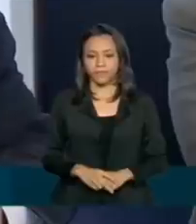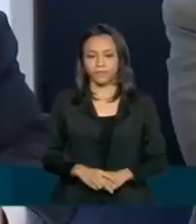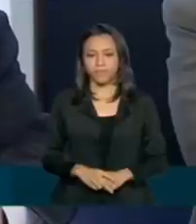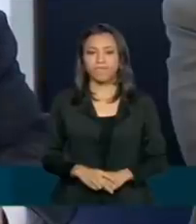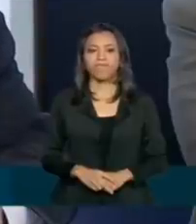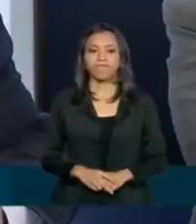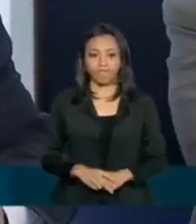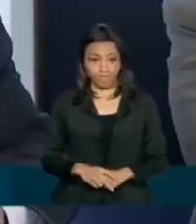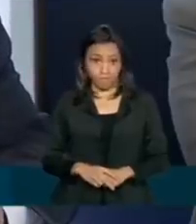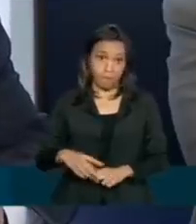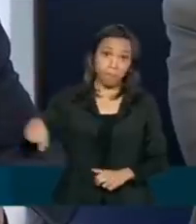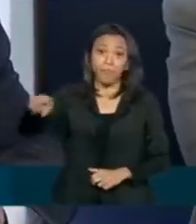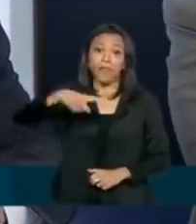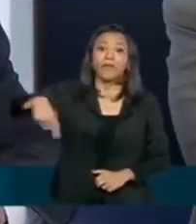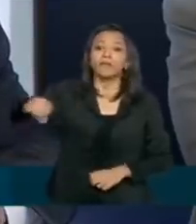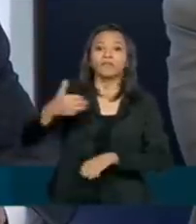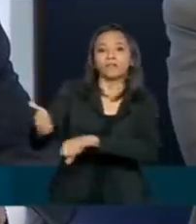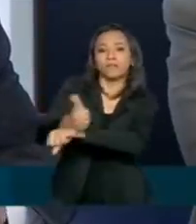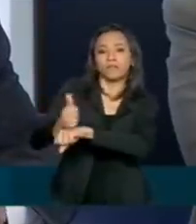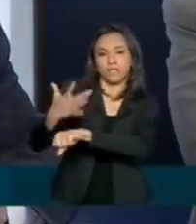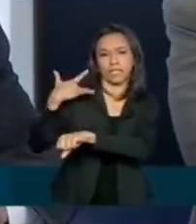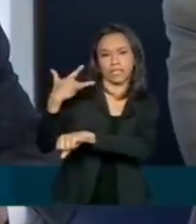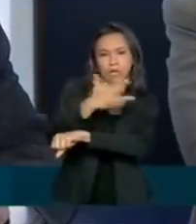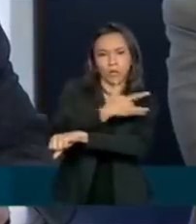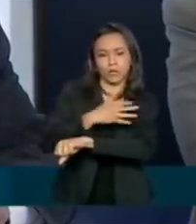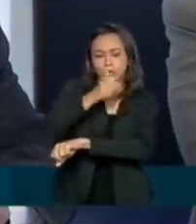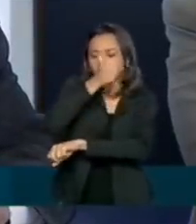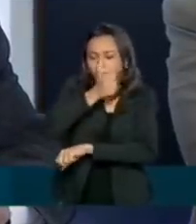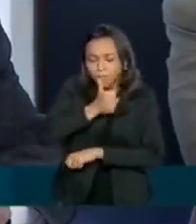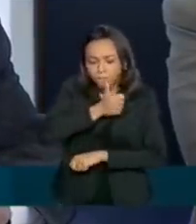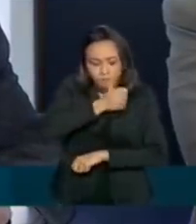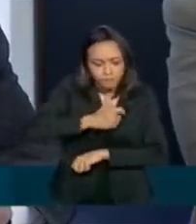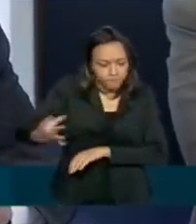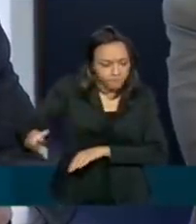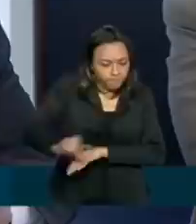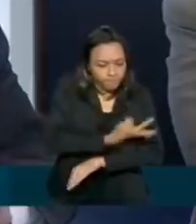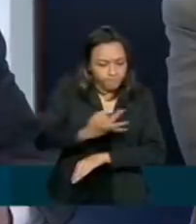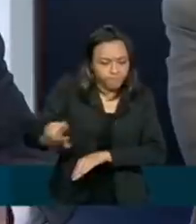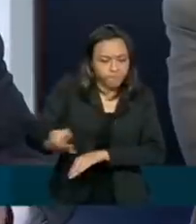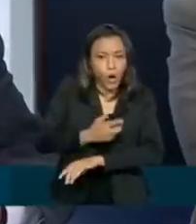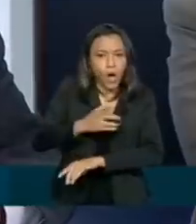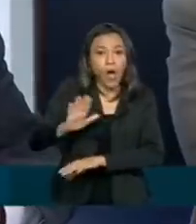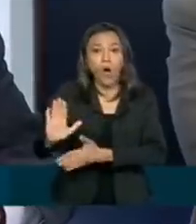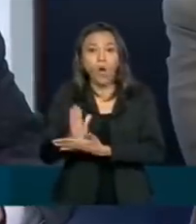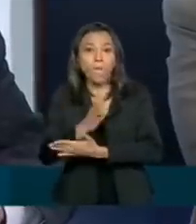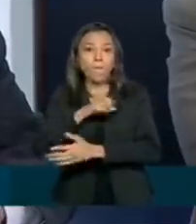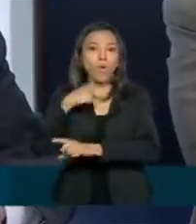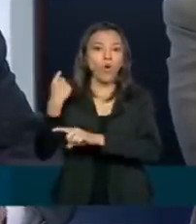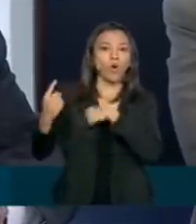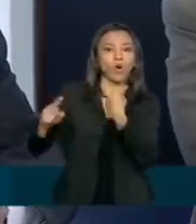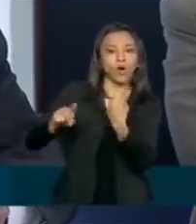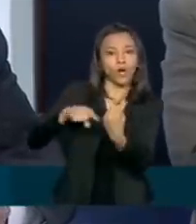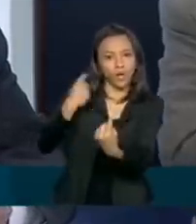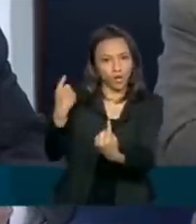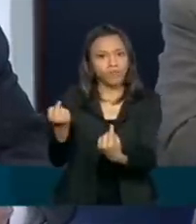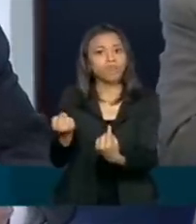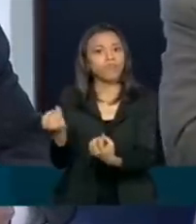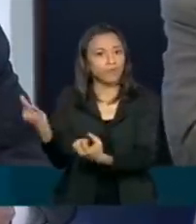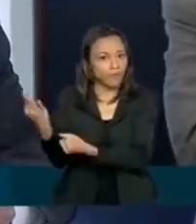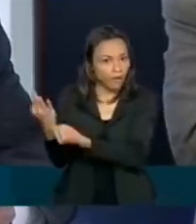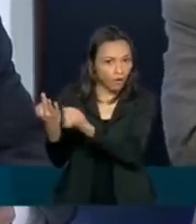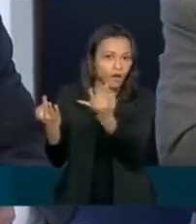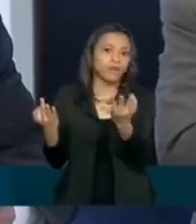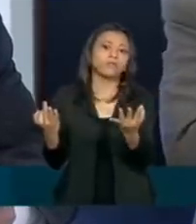Eles também estão sacrificando suas vidas. Tá? Eles estão morrendo, estão pegando a doença e morrendo. Muitos já morreram nessa